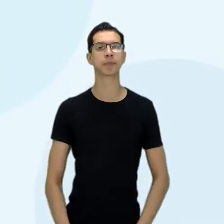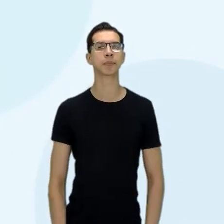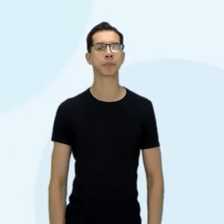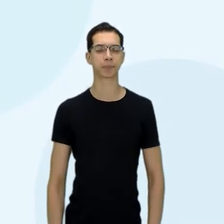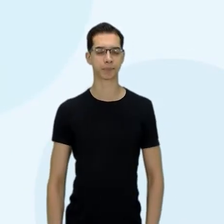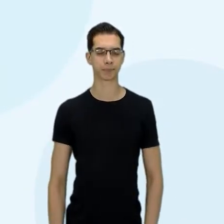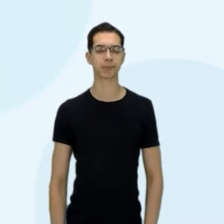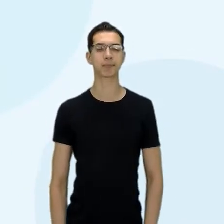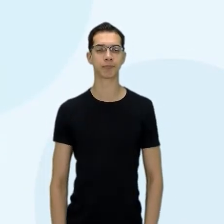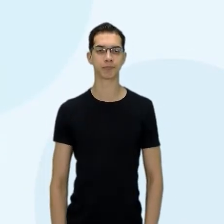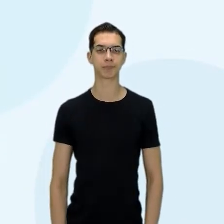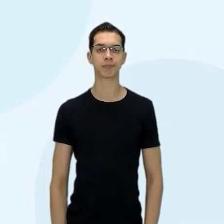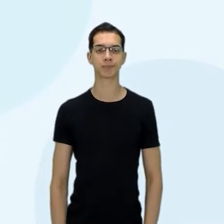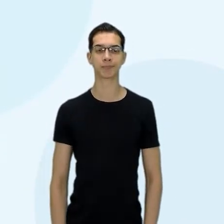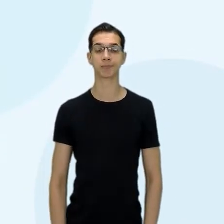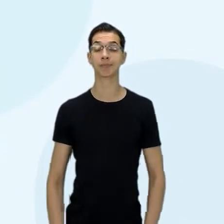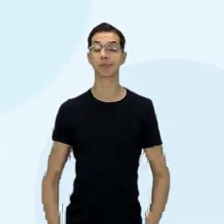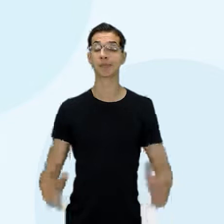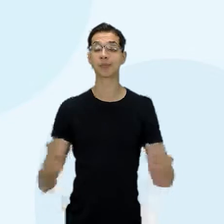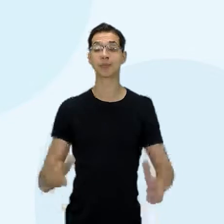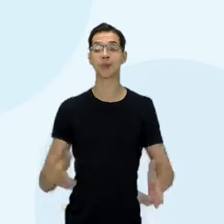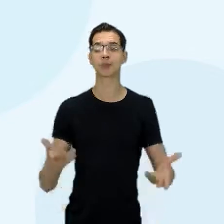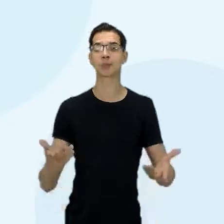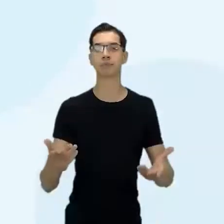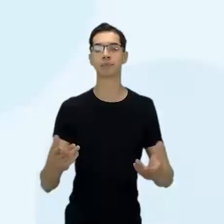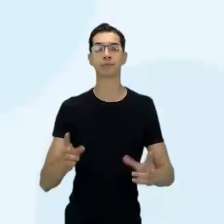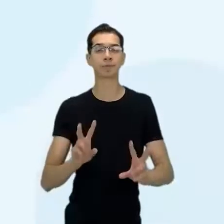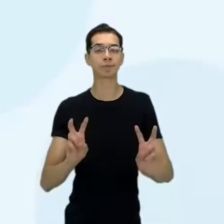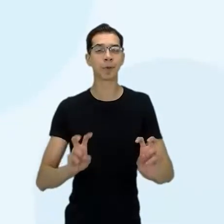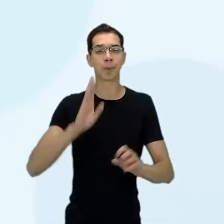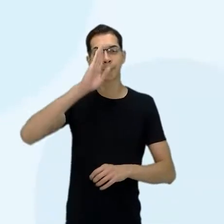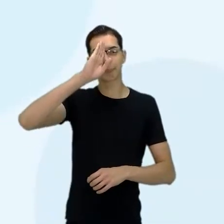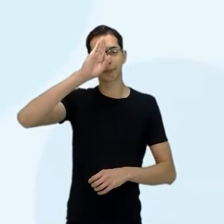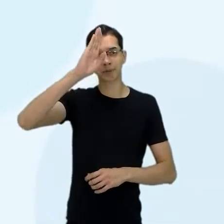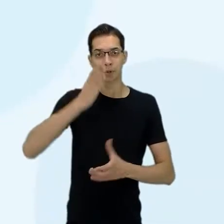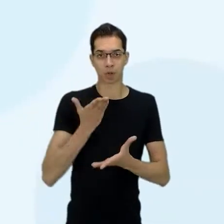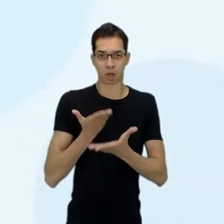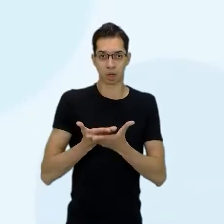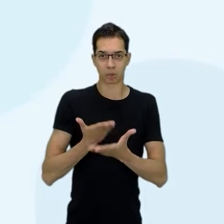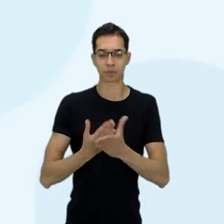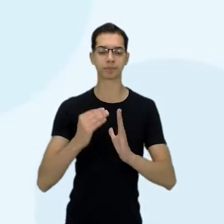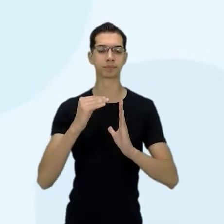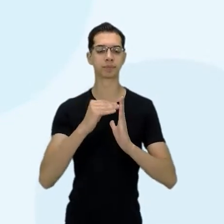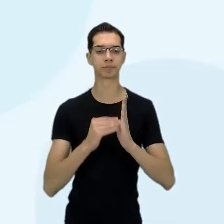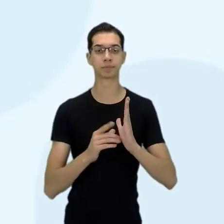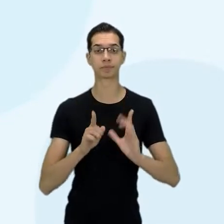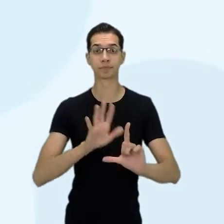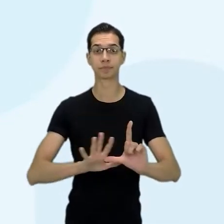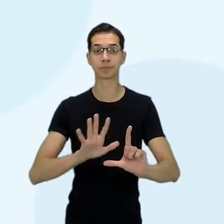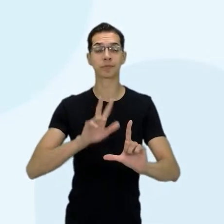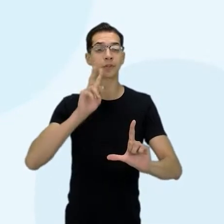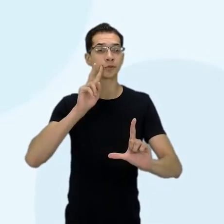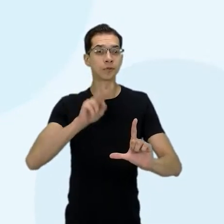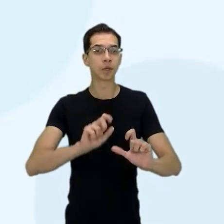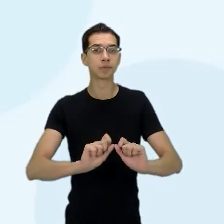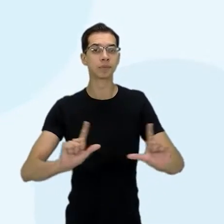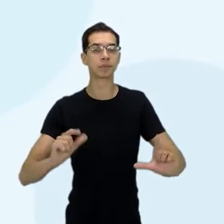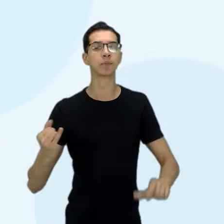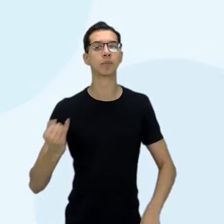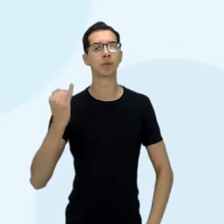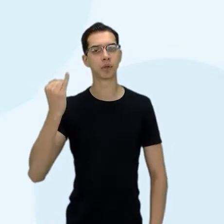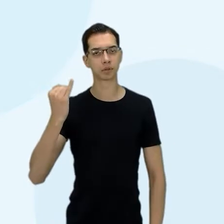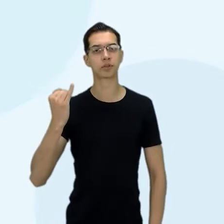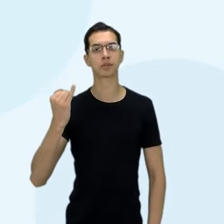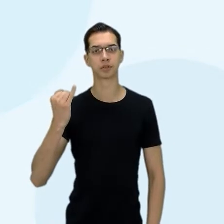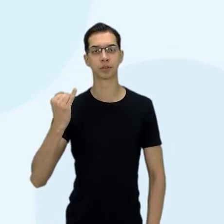um panorama geral, uma fotografia de pontos principais da aula. Então, é importante que você acesse também. Siga também as